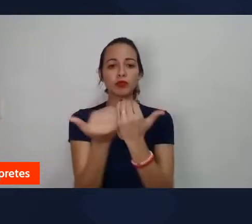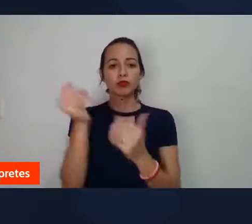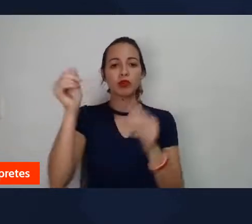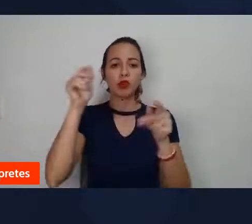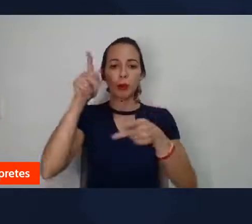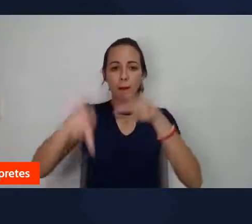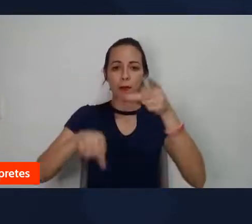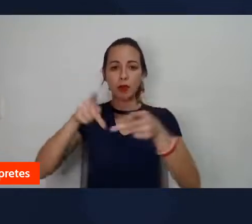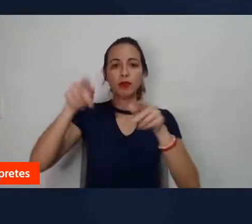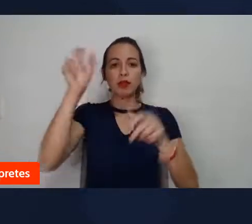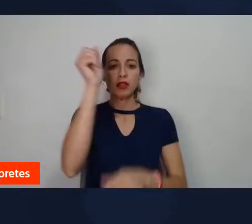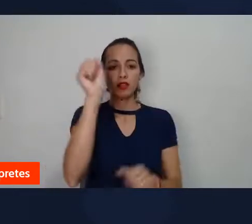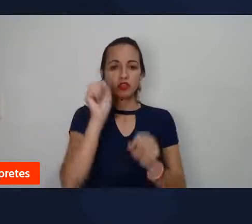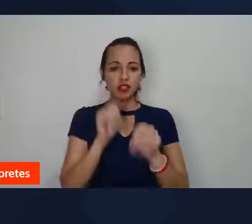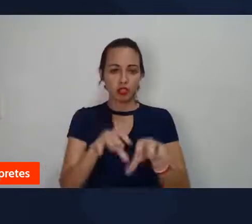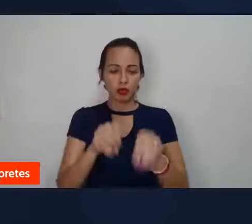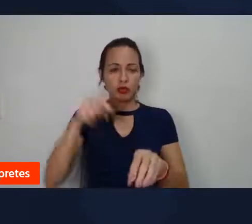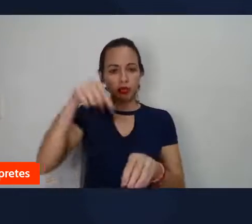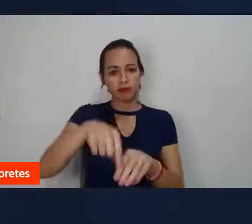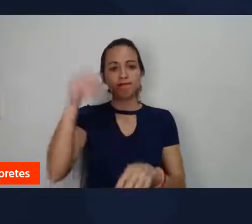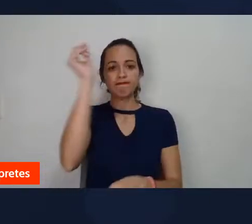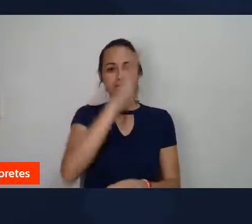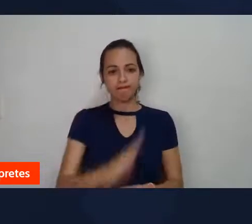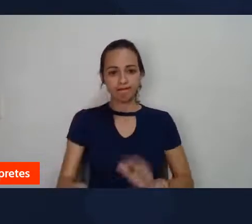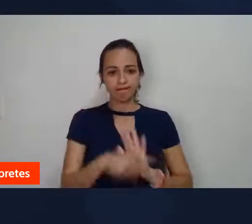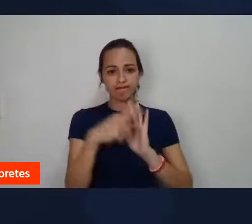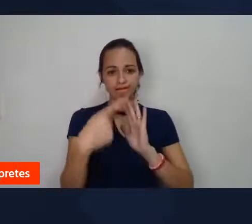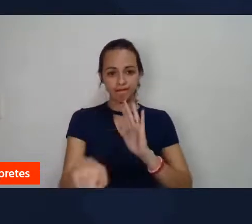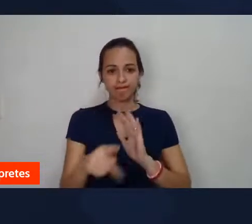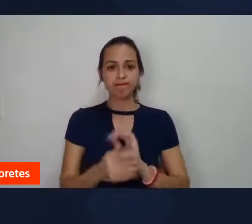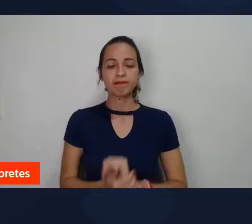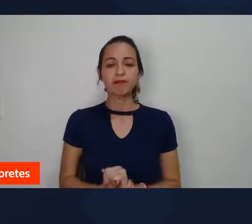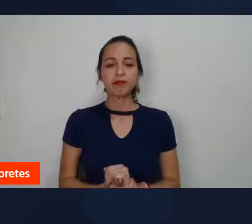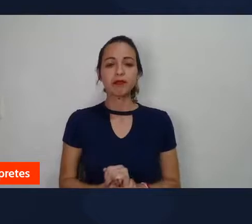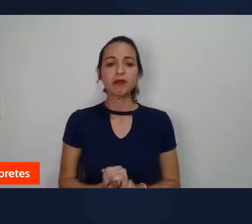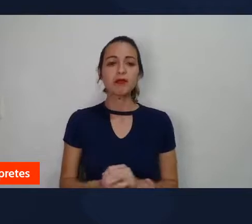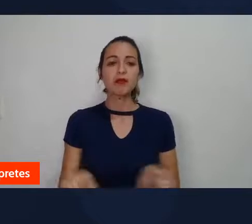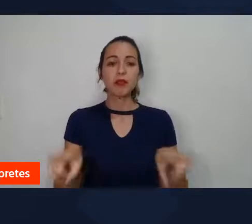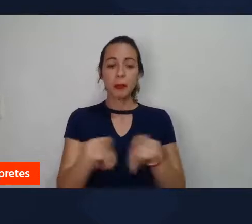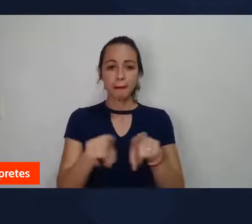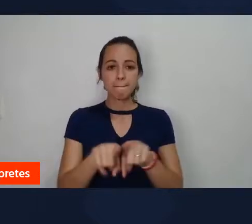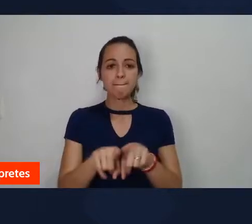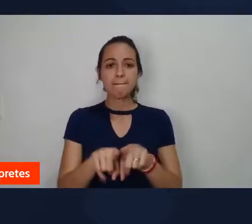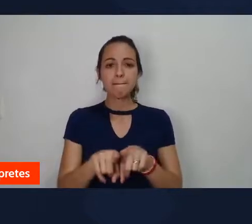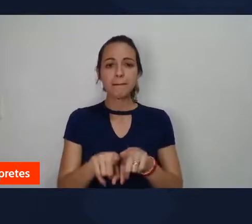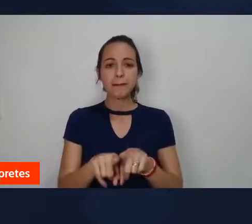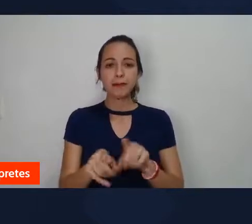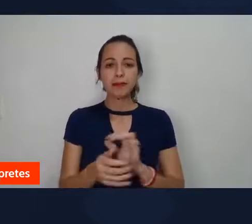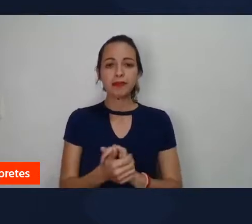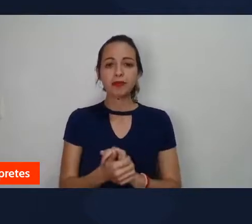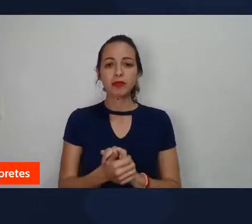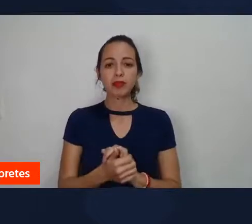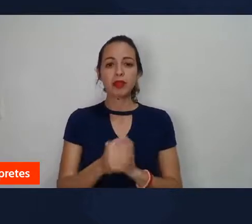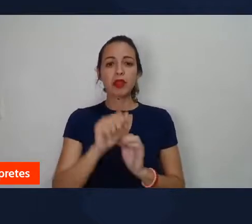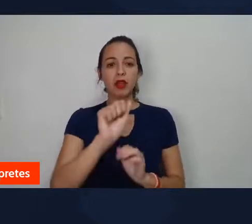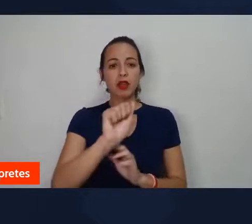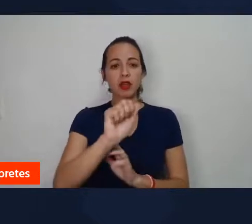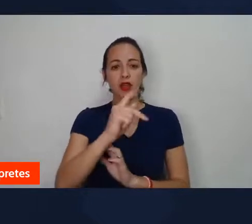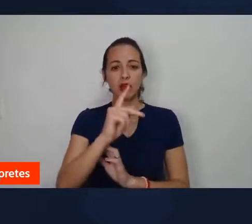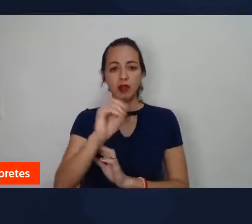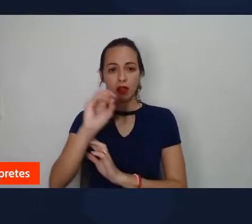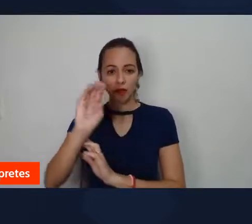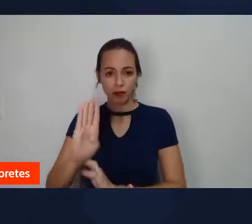da Educação no Espírito Santo. Nós temos a ANFOP, a ANPAI, a